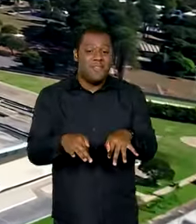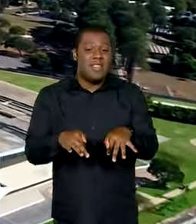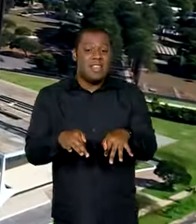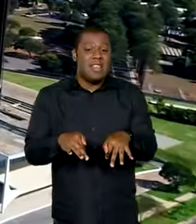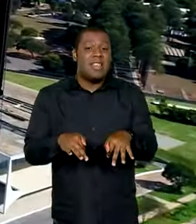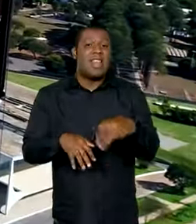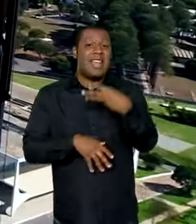3,6